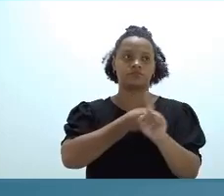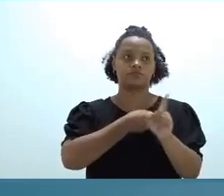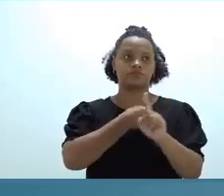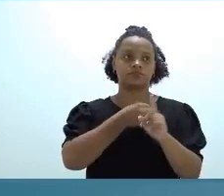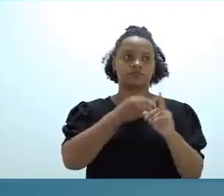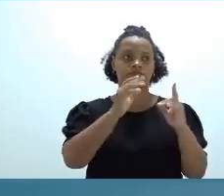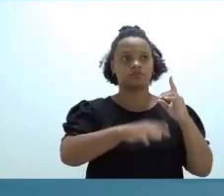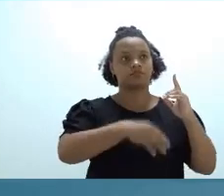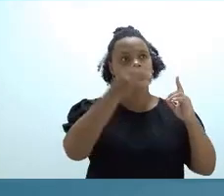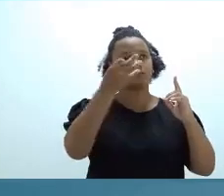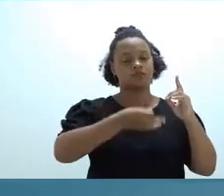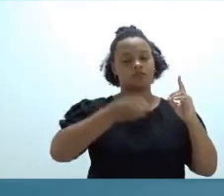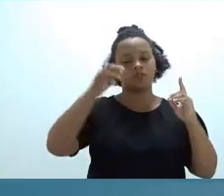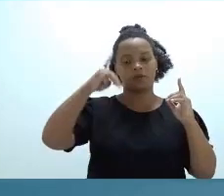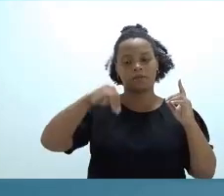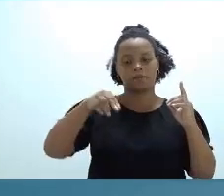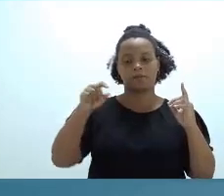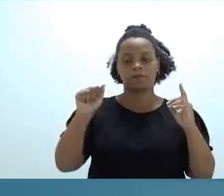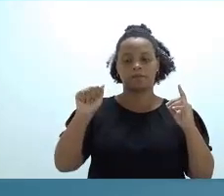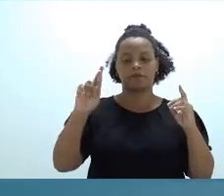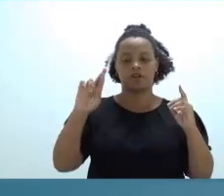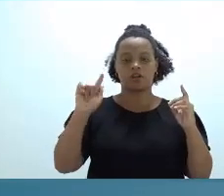Não está. Desembargadora Marti.